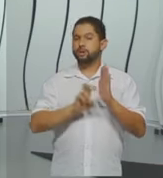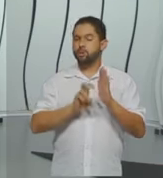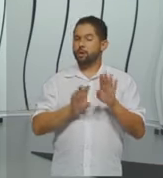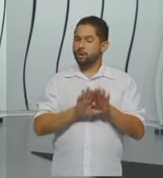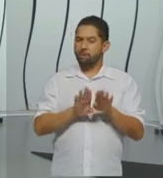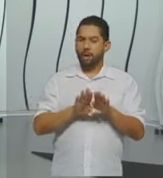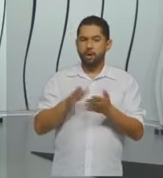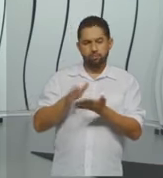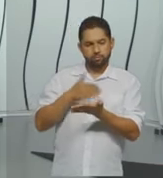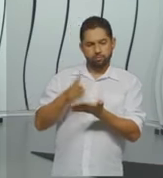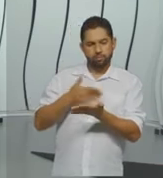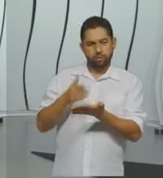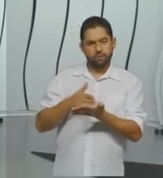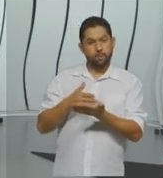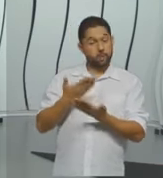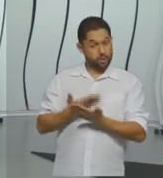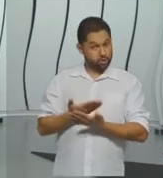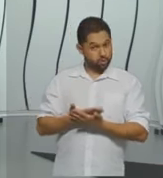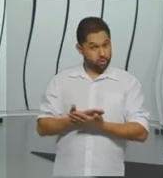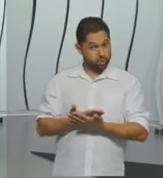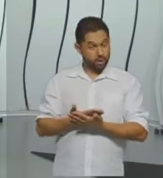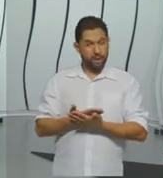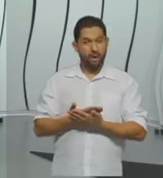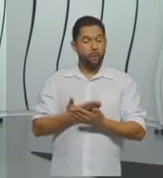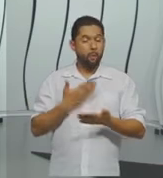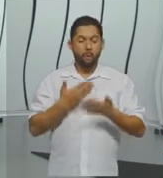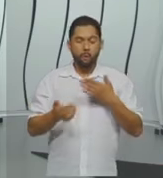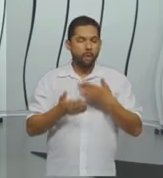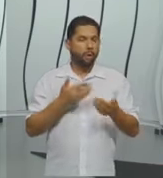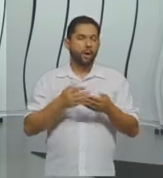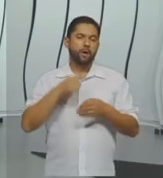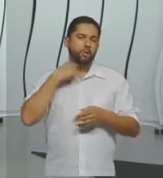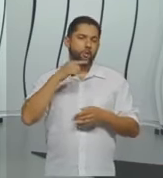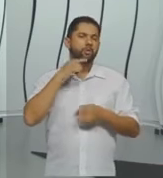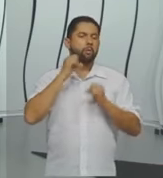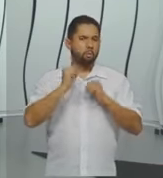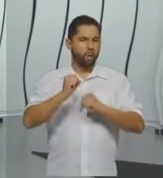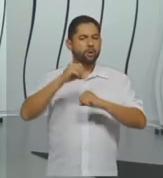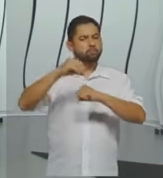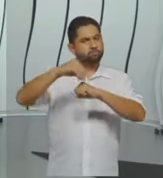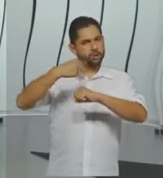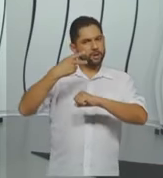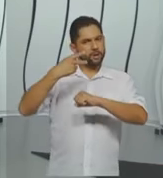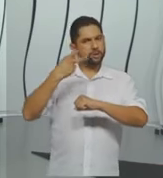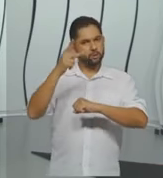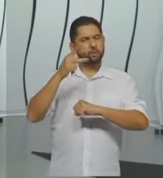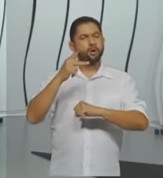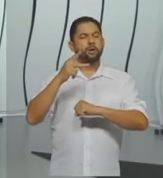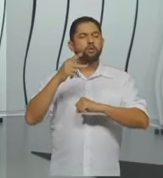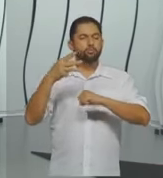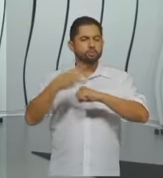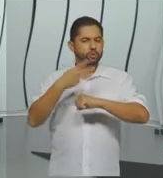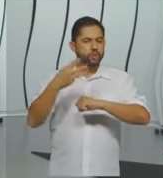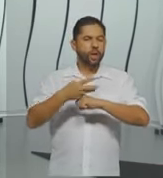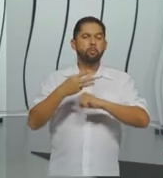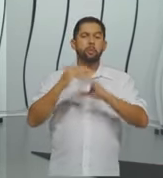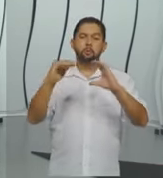livro didático que vocês têm em casa. E qualquer dúvida que vocês tiverem, mande sua pergunta para cá. Eu terei o maior prazer de